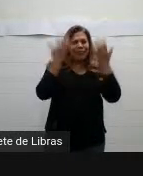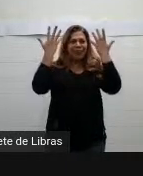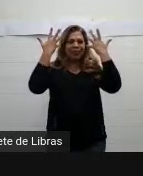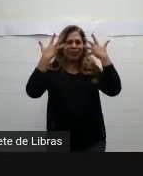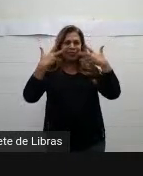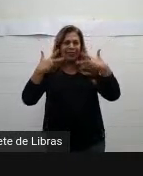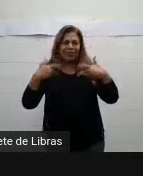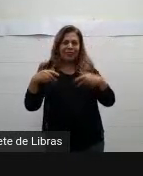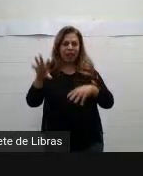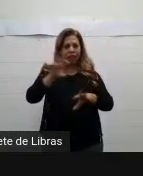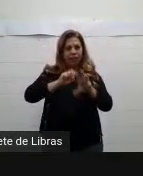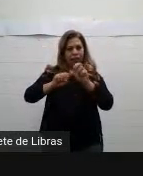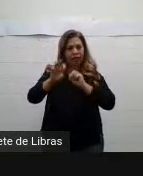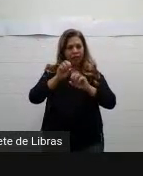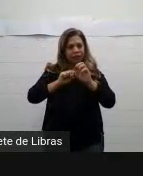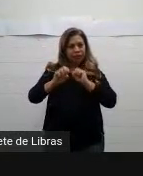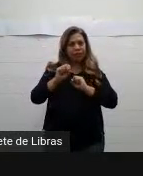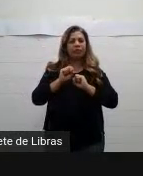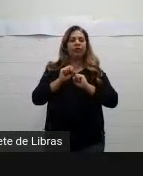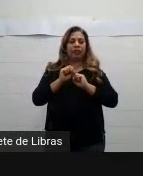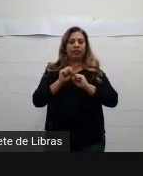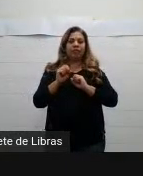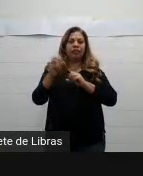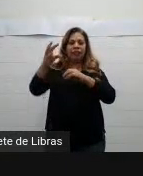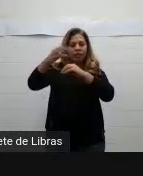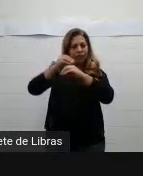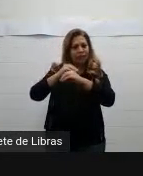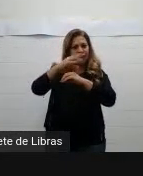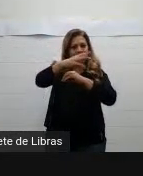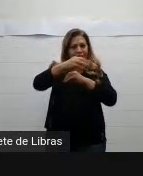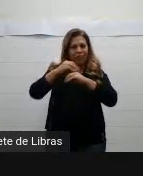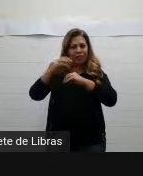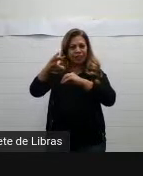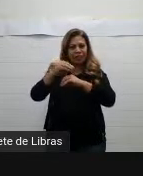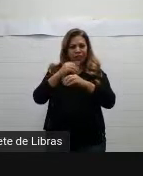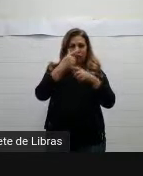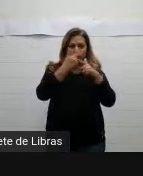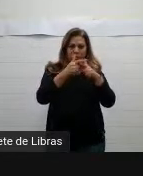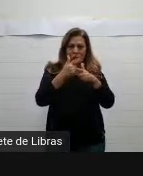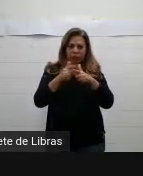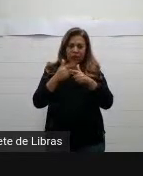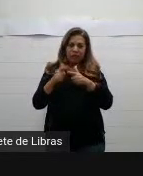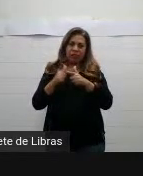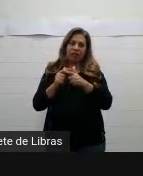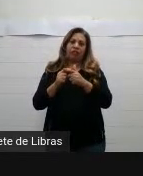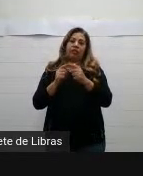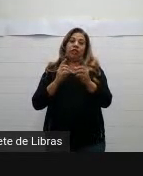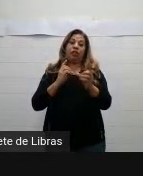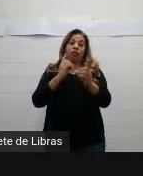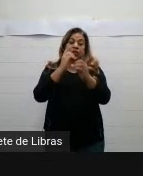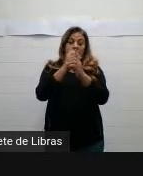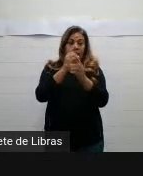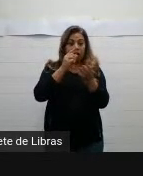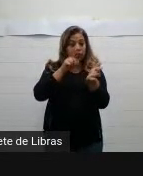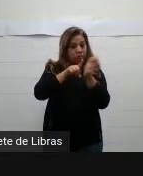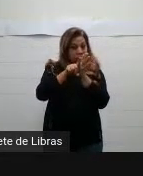capturando as informações do problema que a gente tinha identificado na nossa pesquisa, né, para que